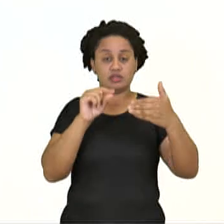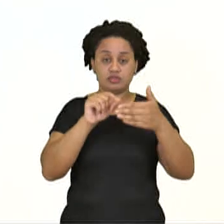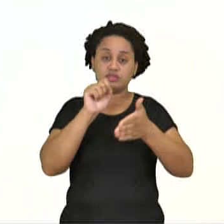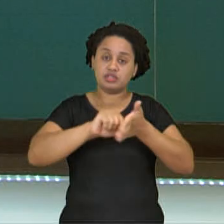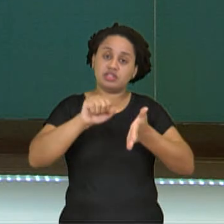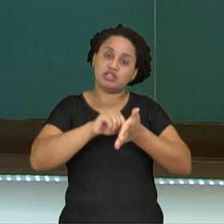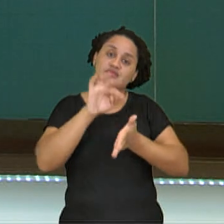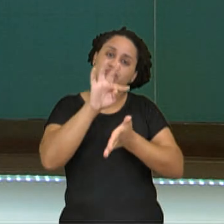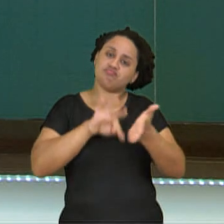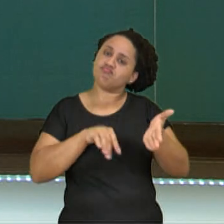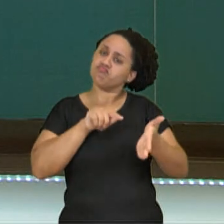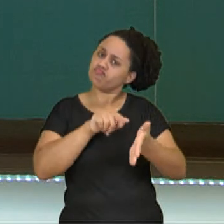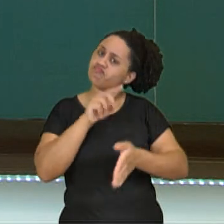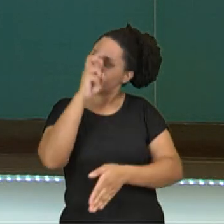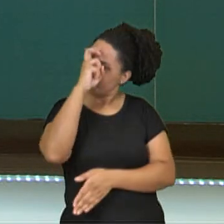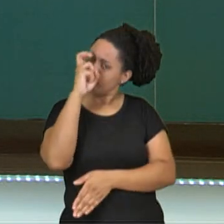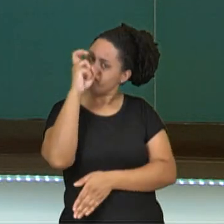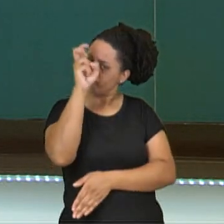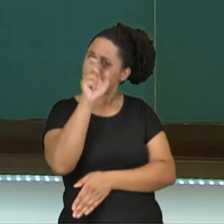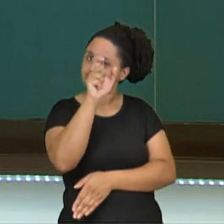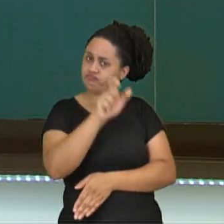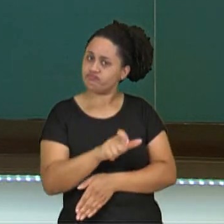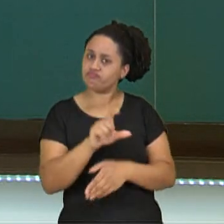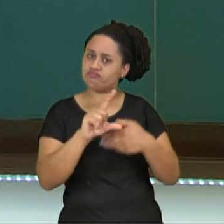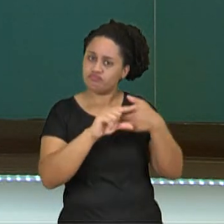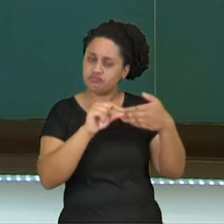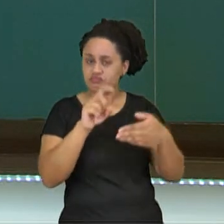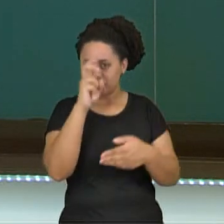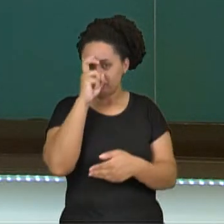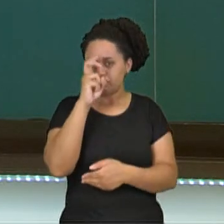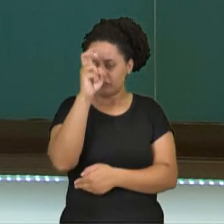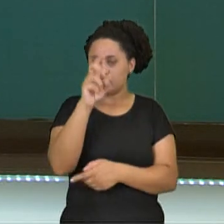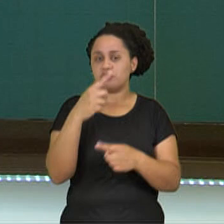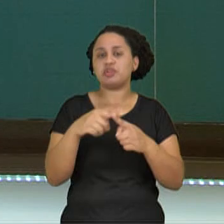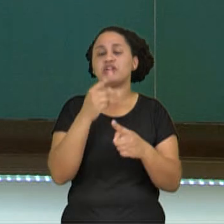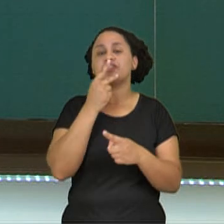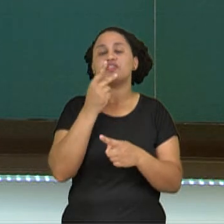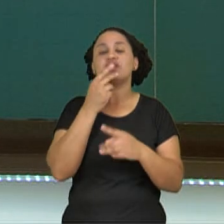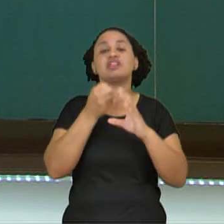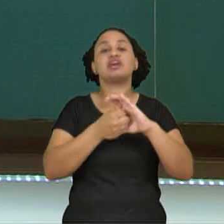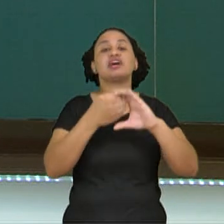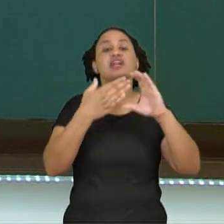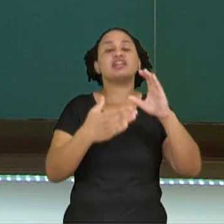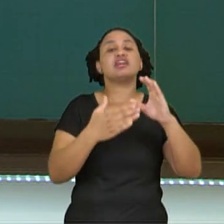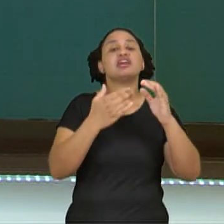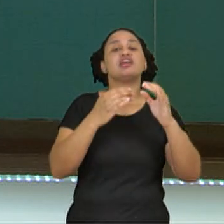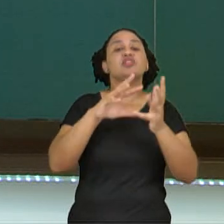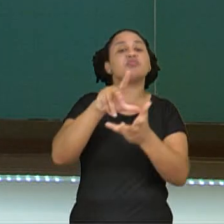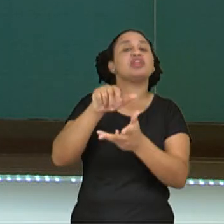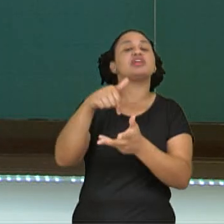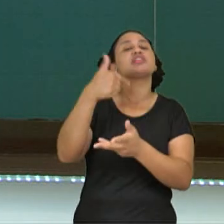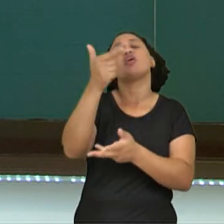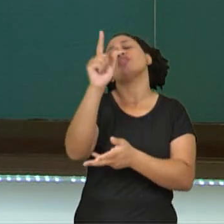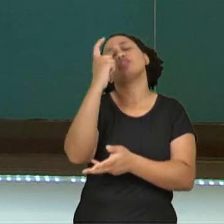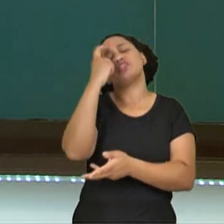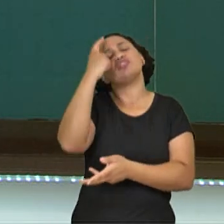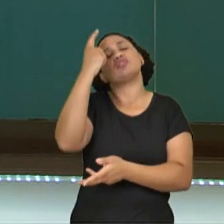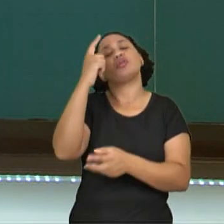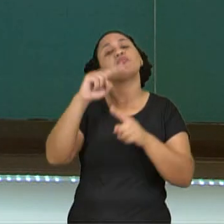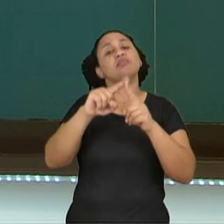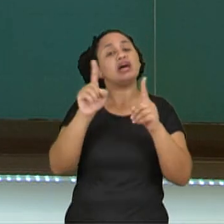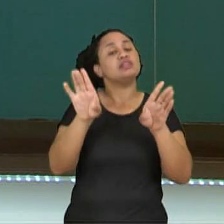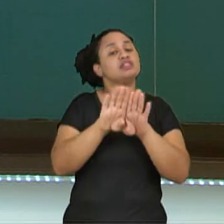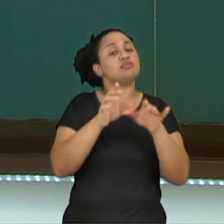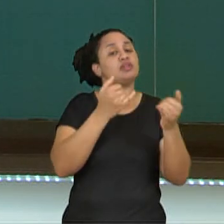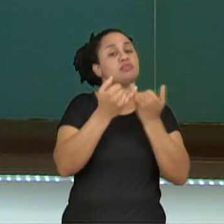foi muito inteligente, porque ele falou de características de um planeta fictício, mas que servem para o nosso planeta Terra. Olha